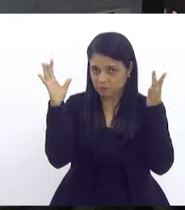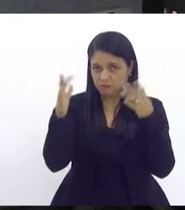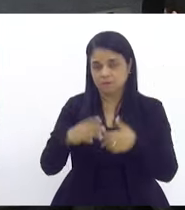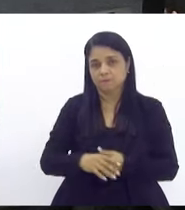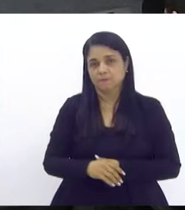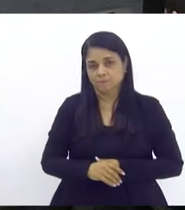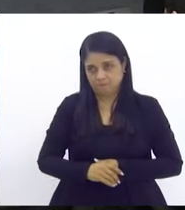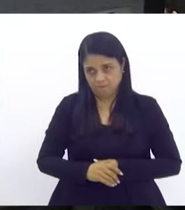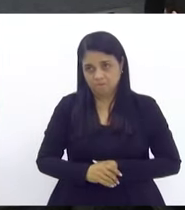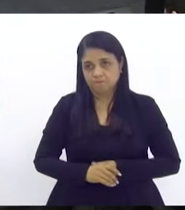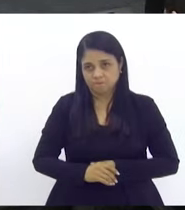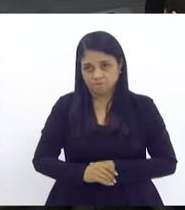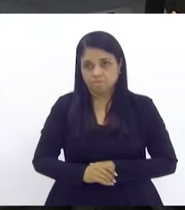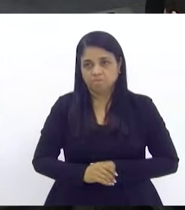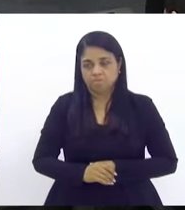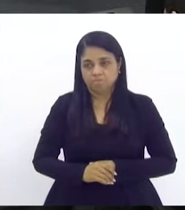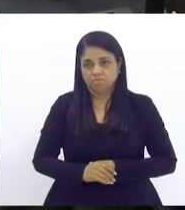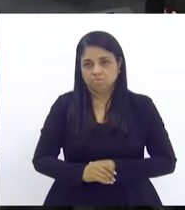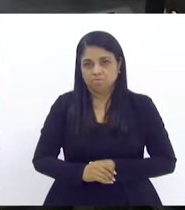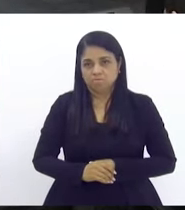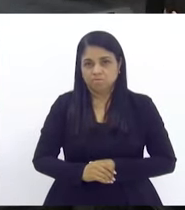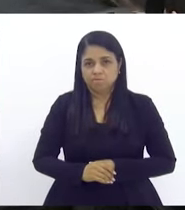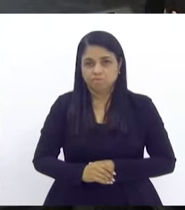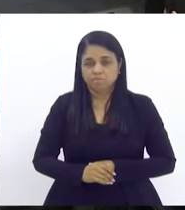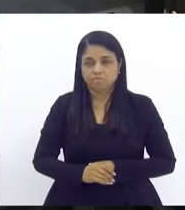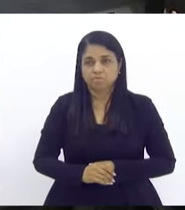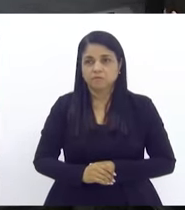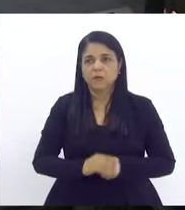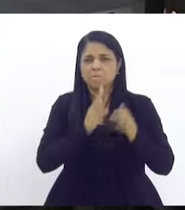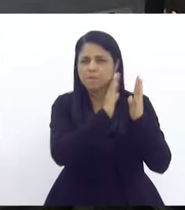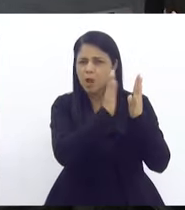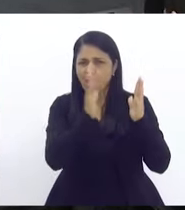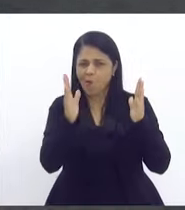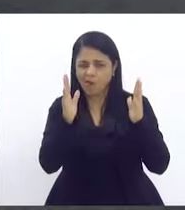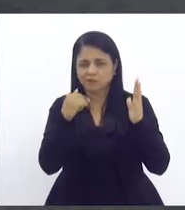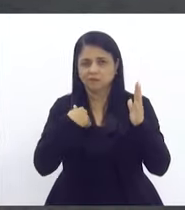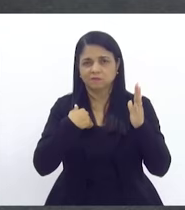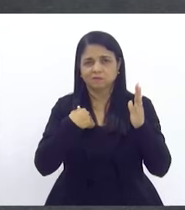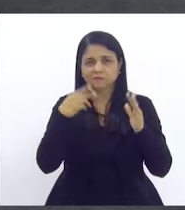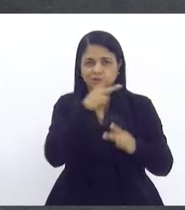Também, rapidinho. Senhora presidente, pela ordem, por favor. Me pedir, eu não declaro.